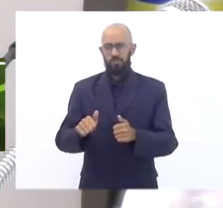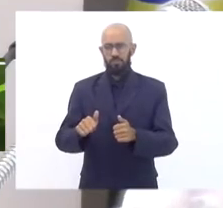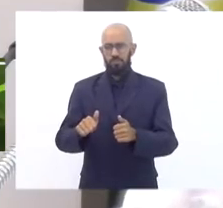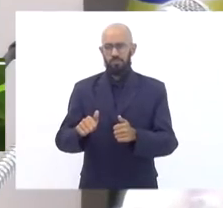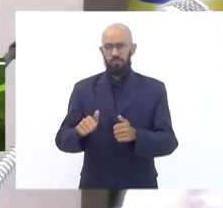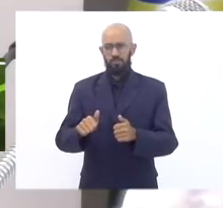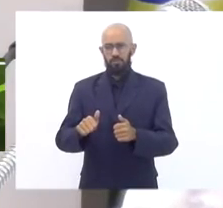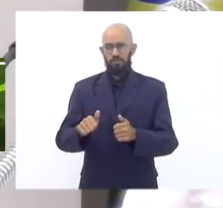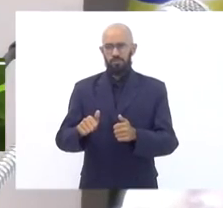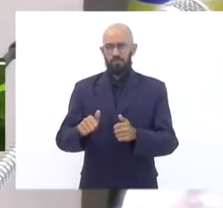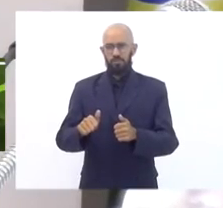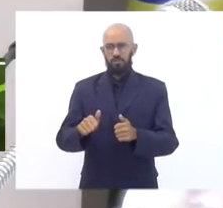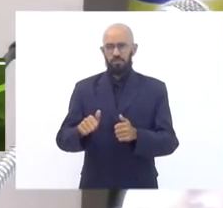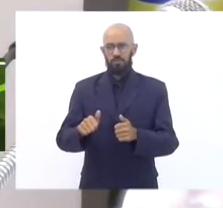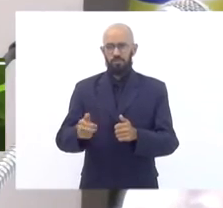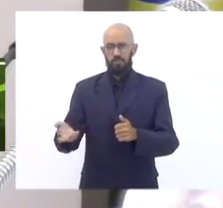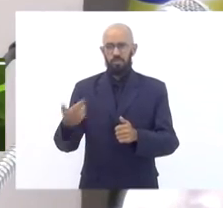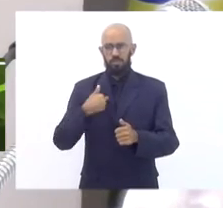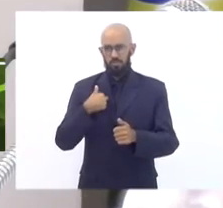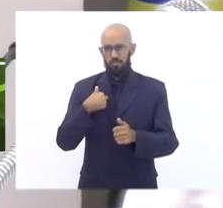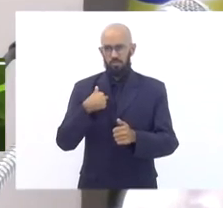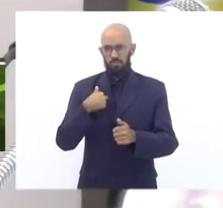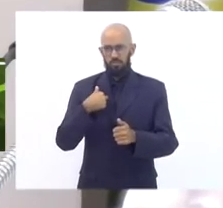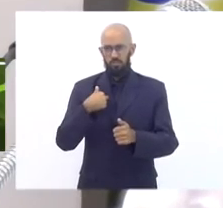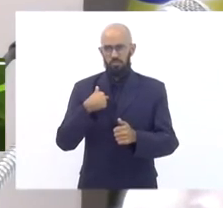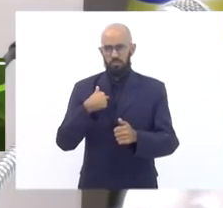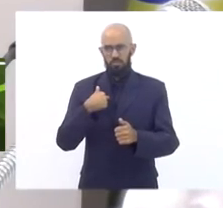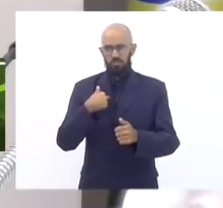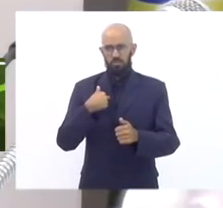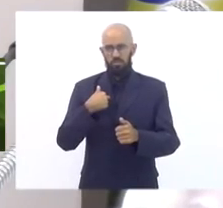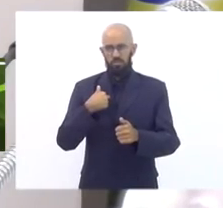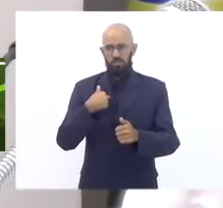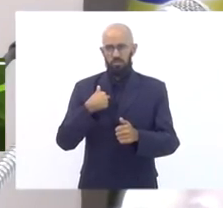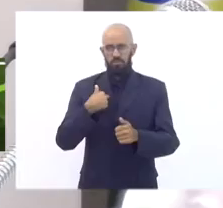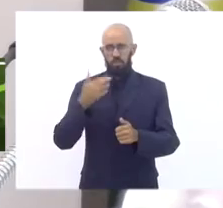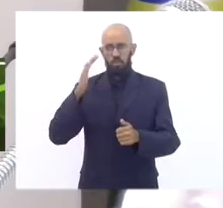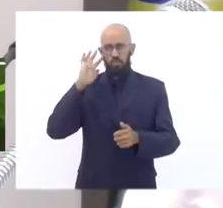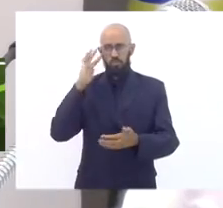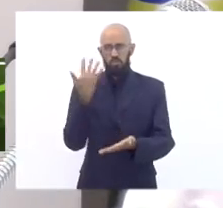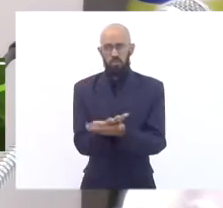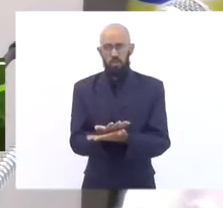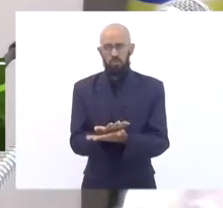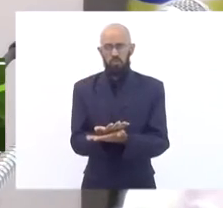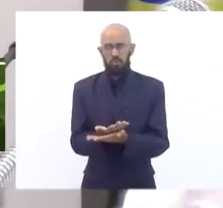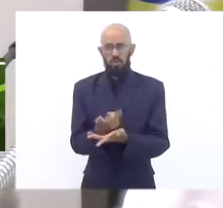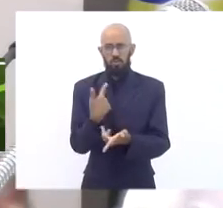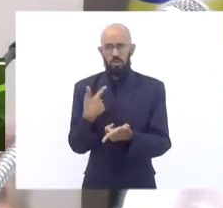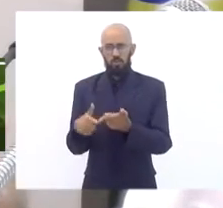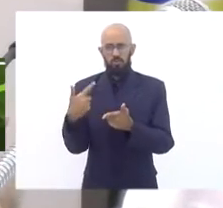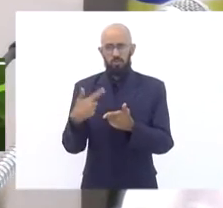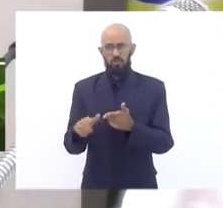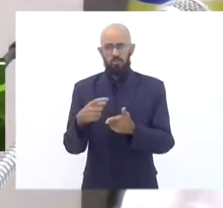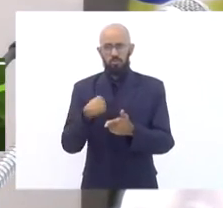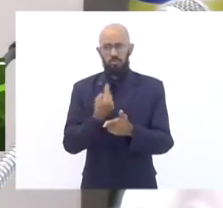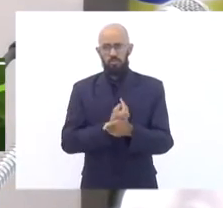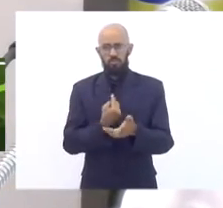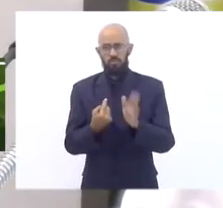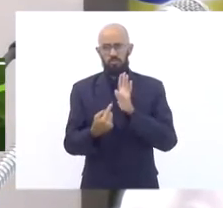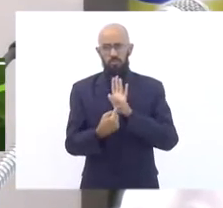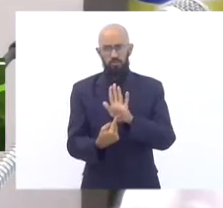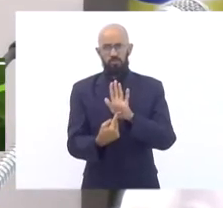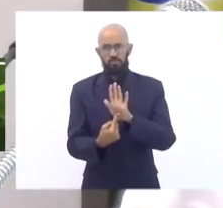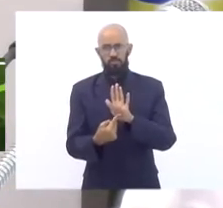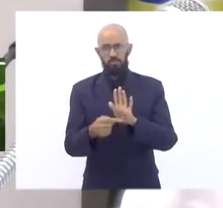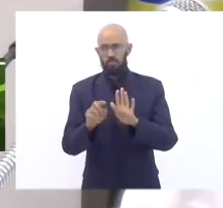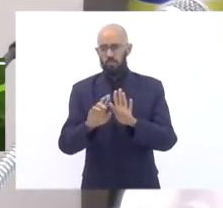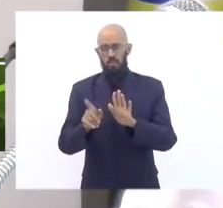exatamente resposta trazendo a solução para os problemas que a gente está apresentando. Não é isso